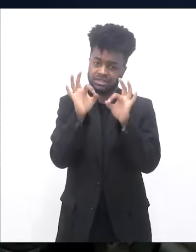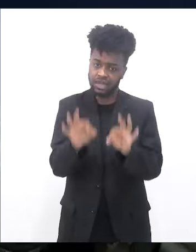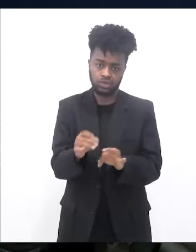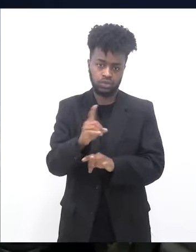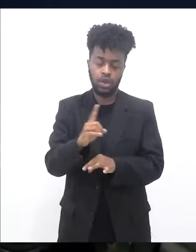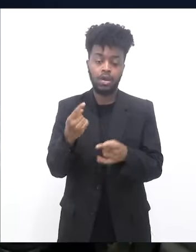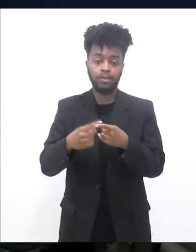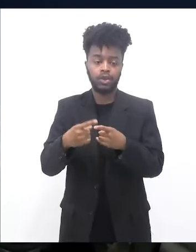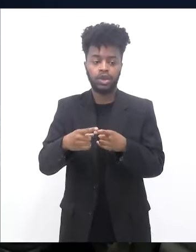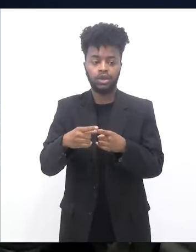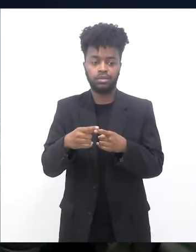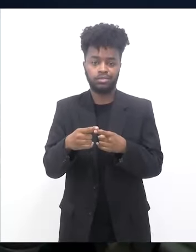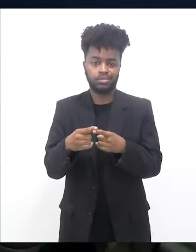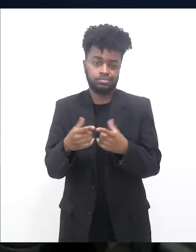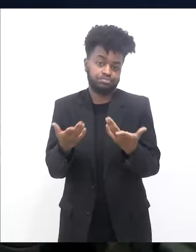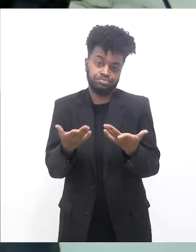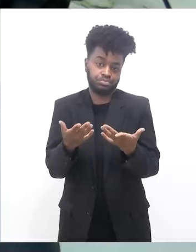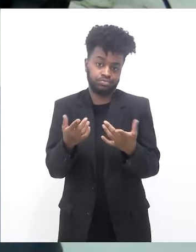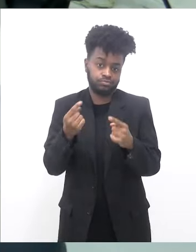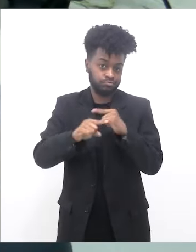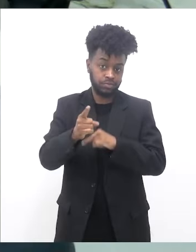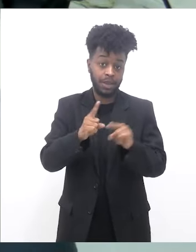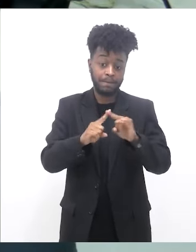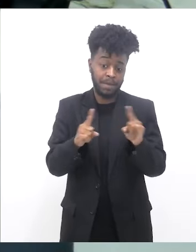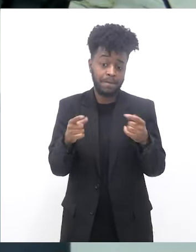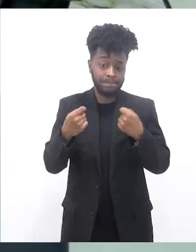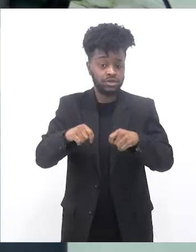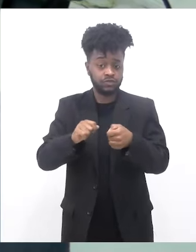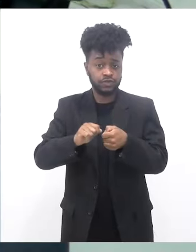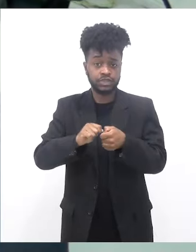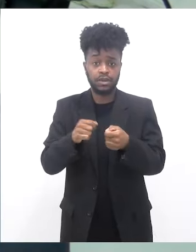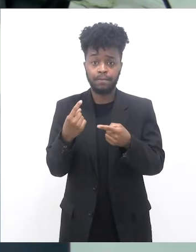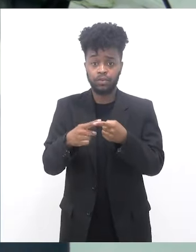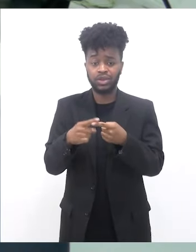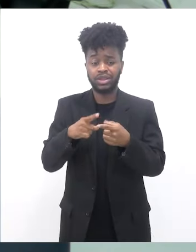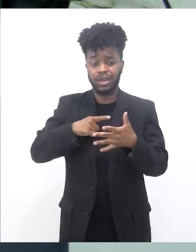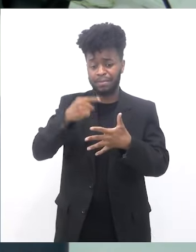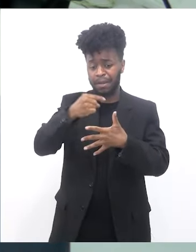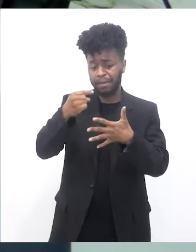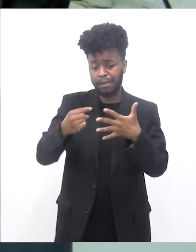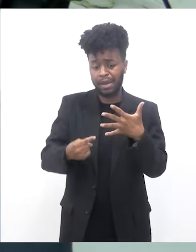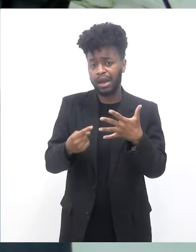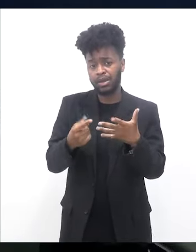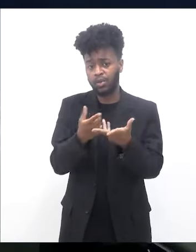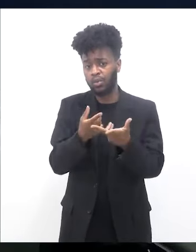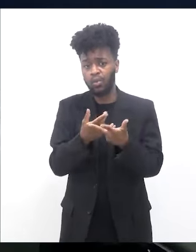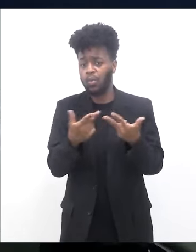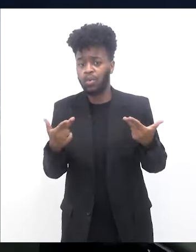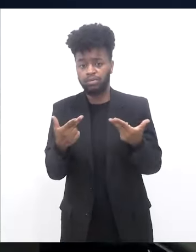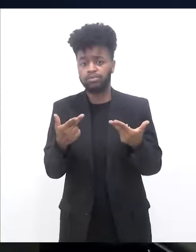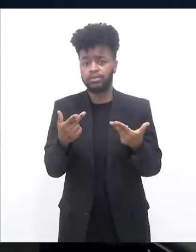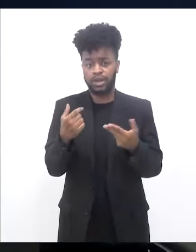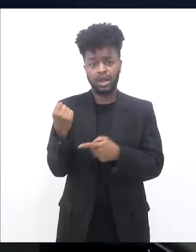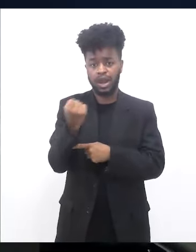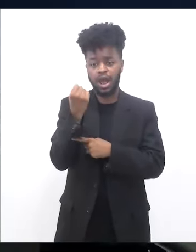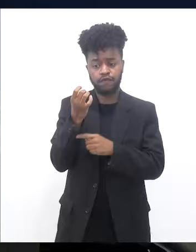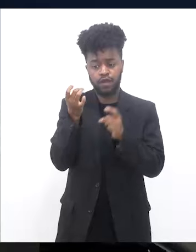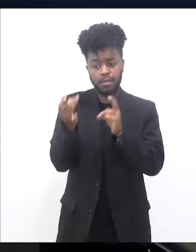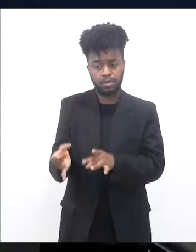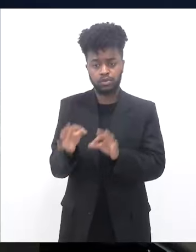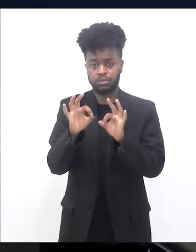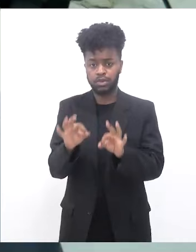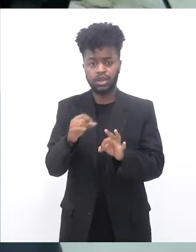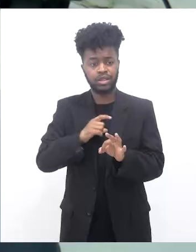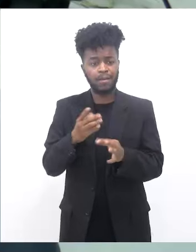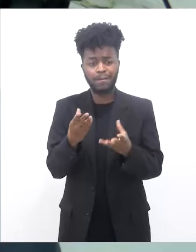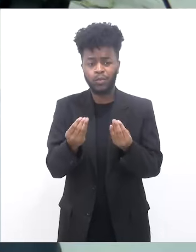ideal, não deveria, mas tem que ser assim na medida em que a gente tem números alarmantes de abandono mesmo afetivo. A